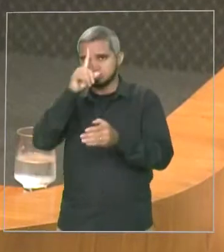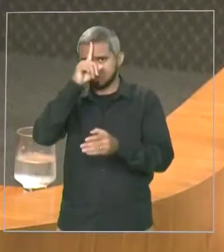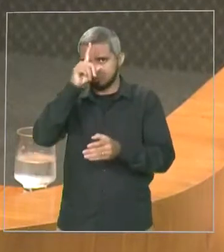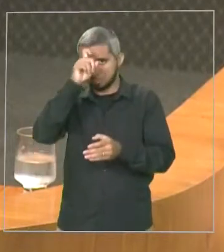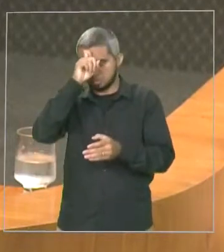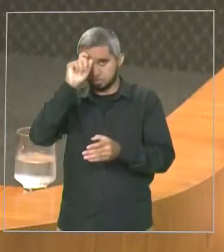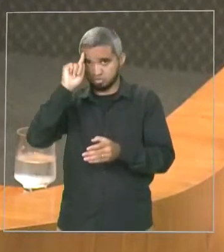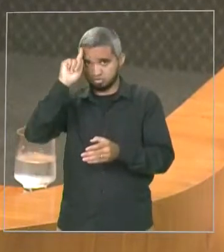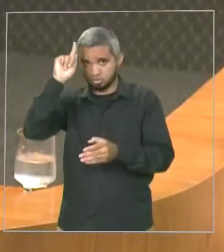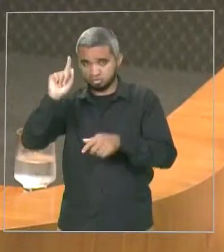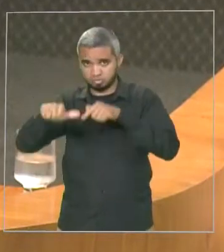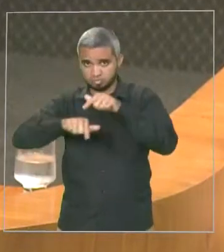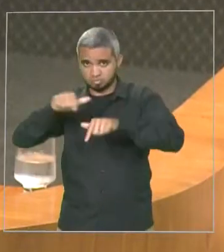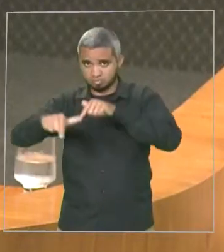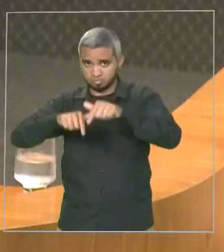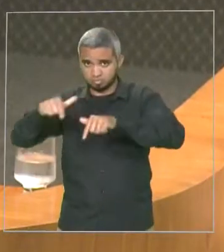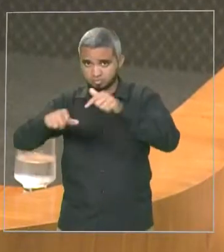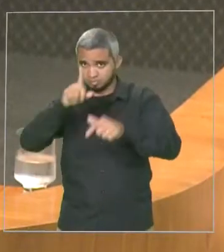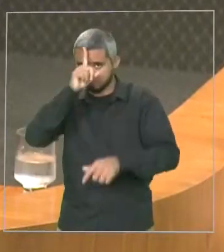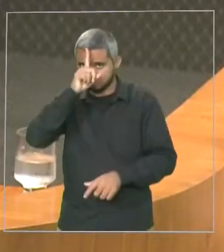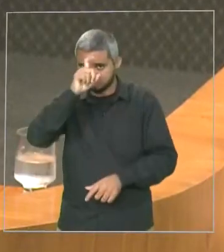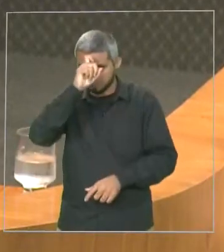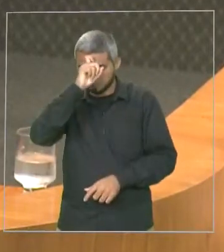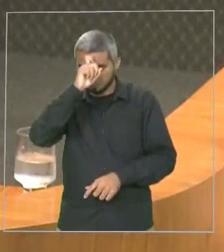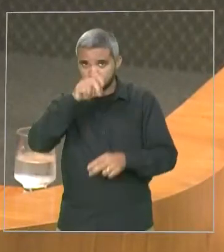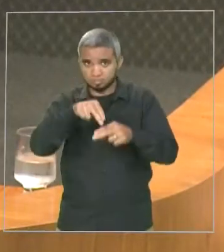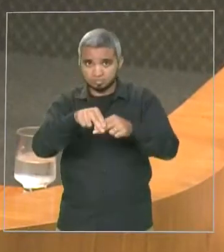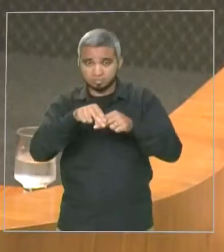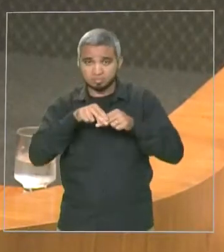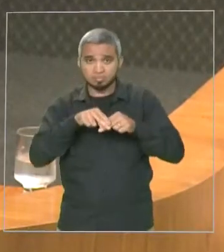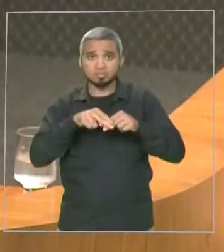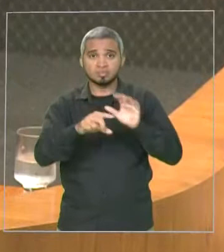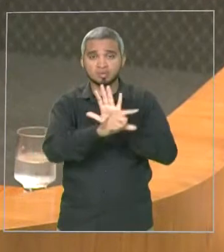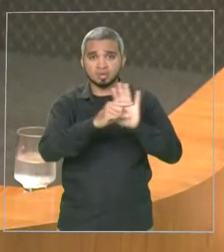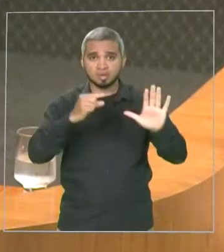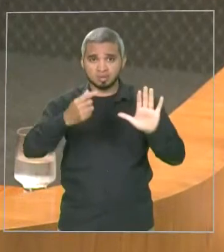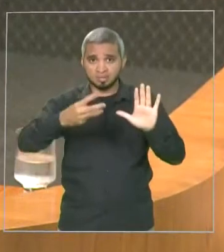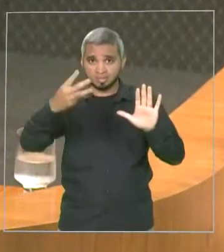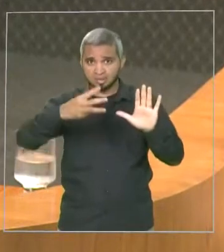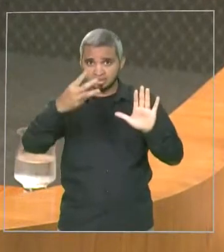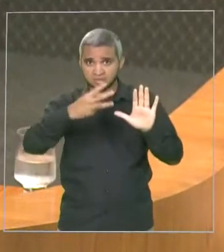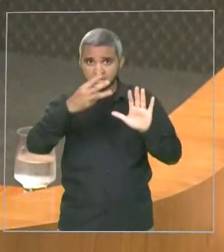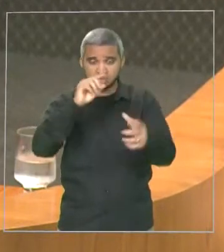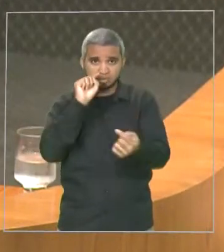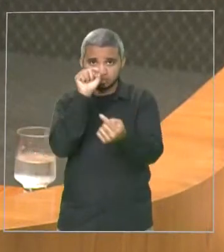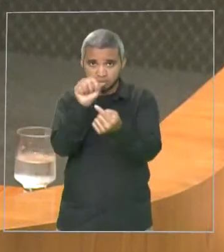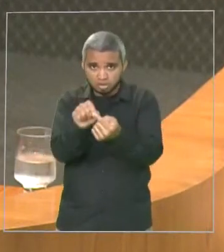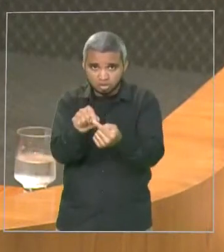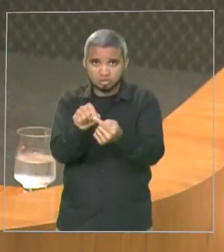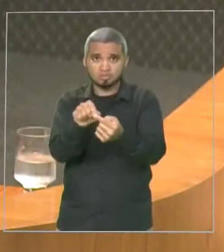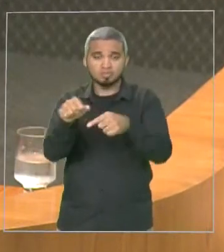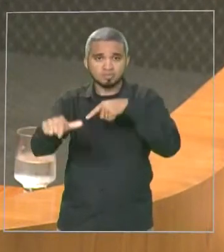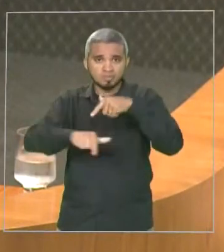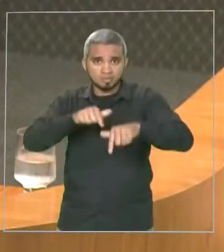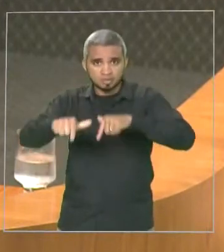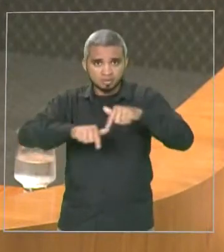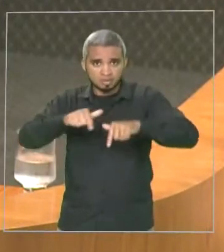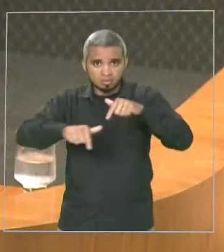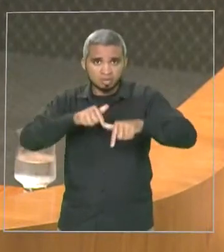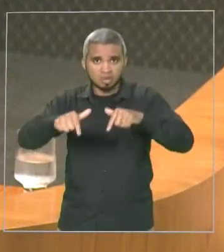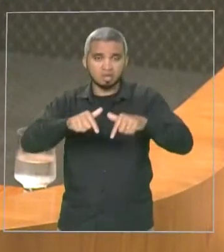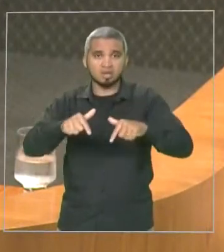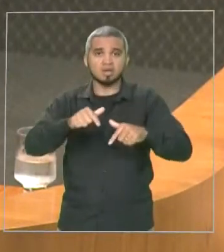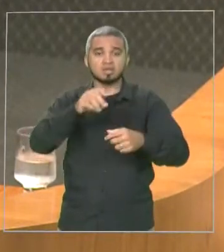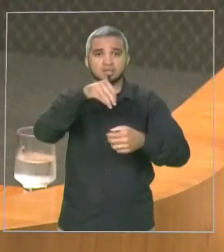do contrato social estabelece como objetivo social a atividade de atendimento hospitalar, exceto pronto-socorro e unidade de atendimento